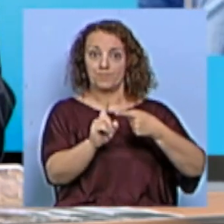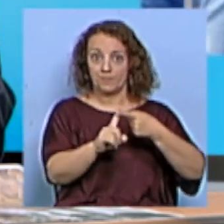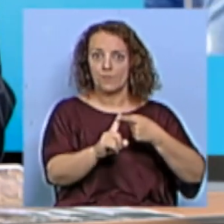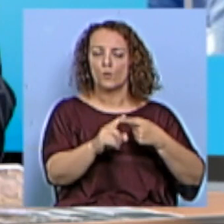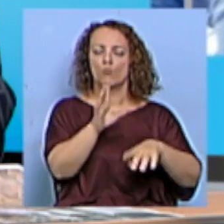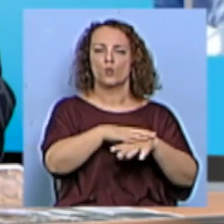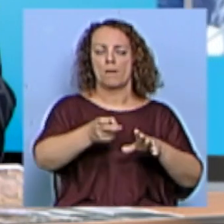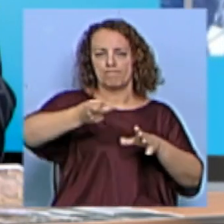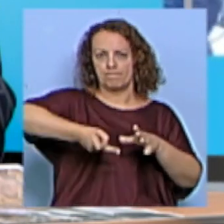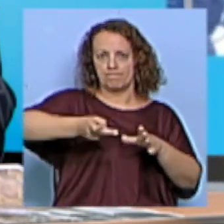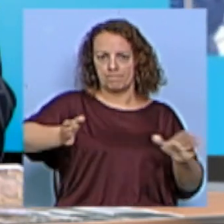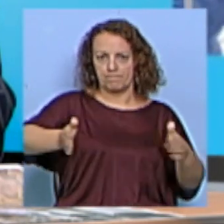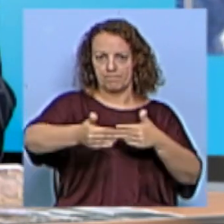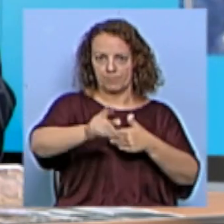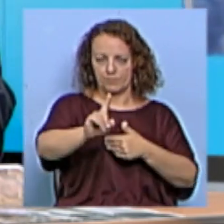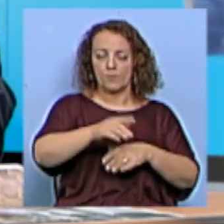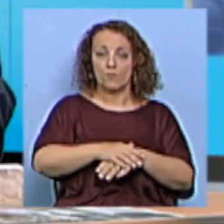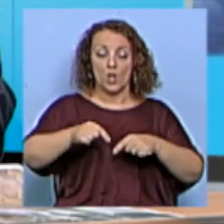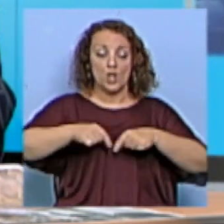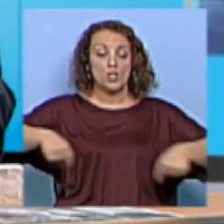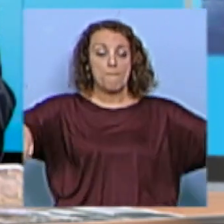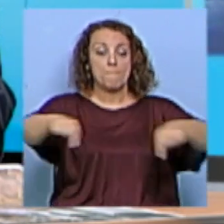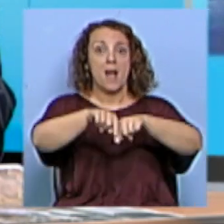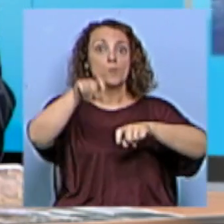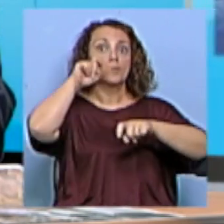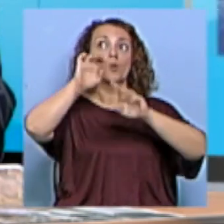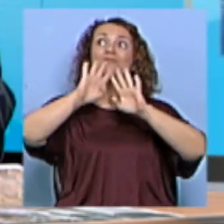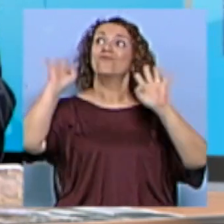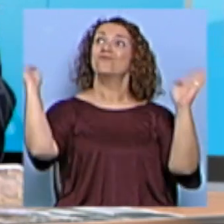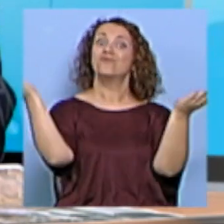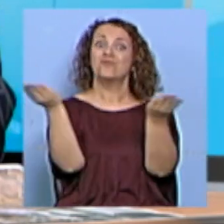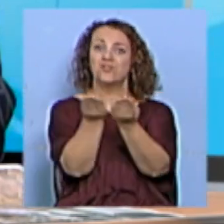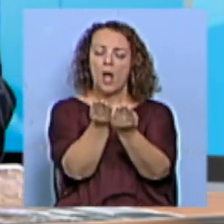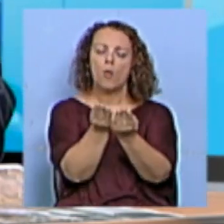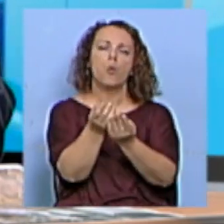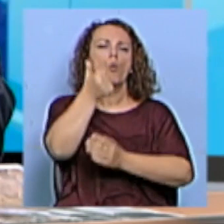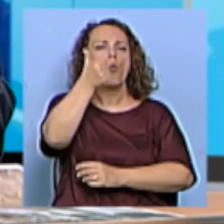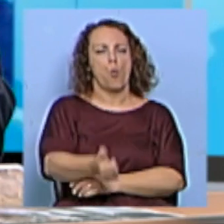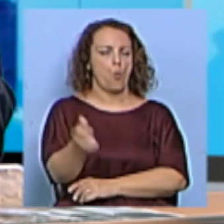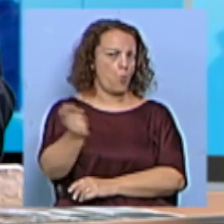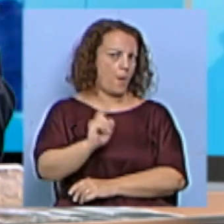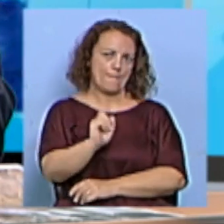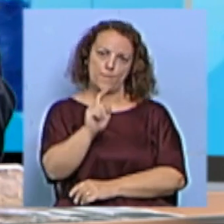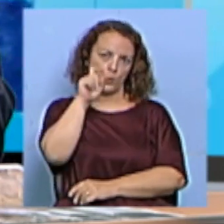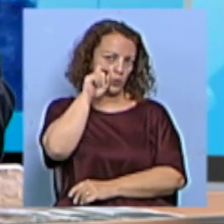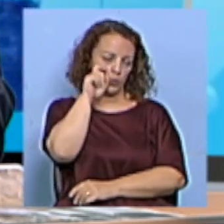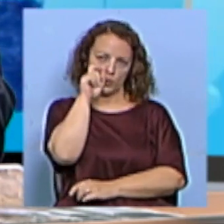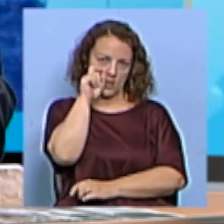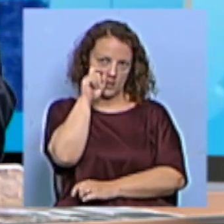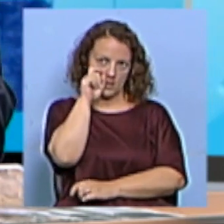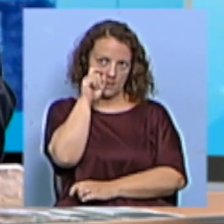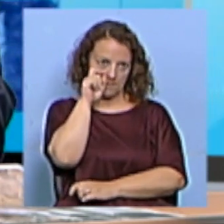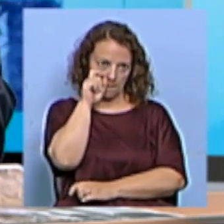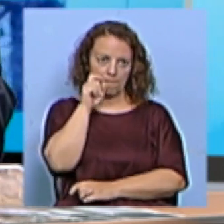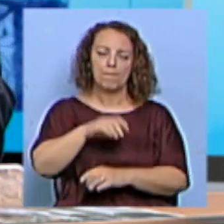confinamentos, isto é, locais fechados não são bons locais em termos de segurança.